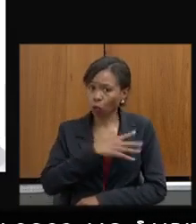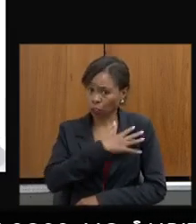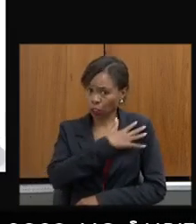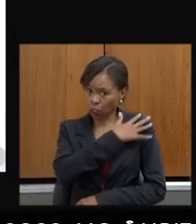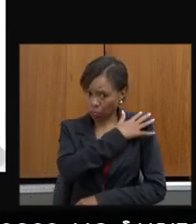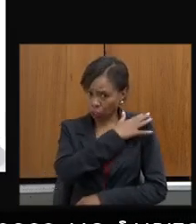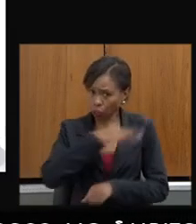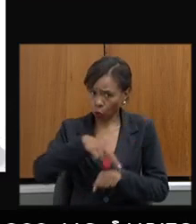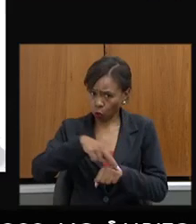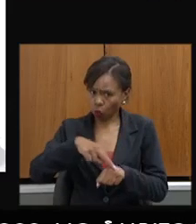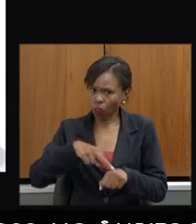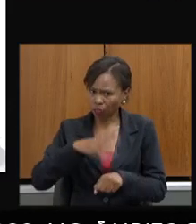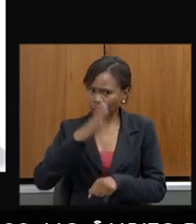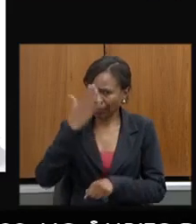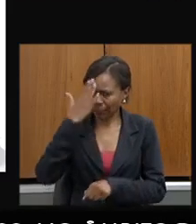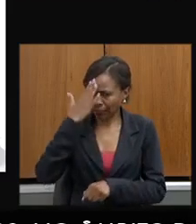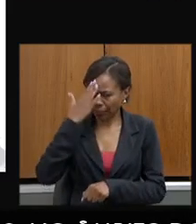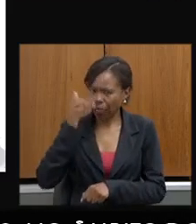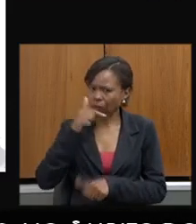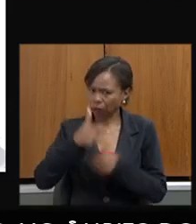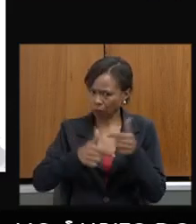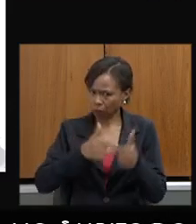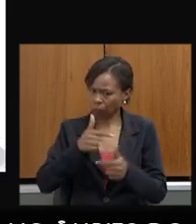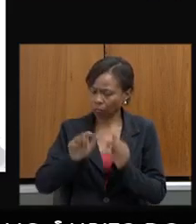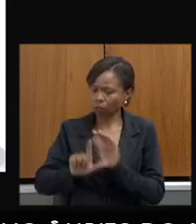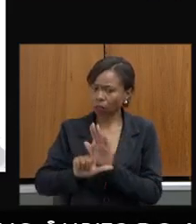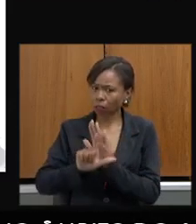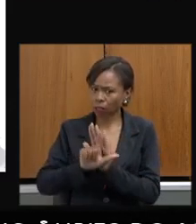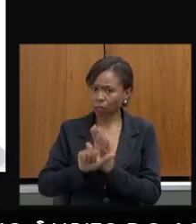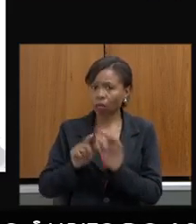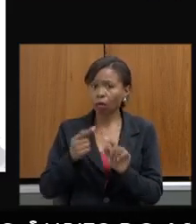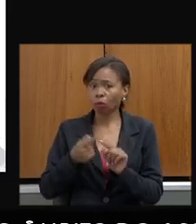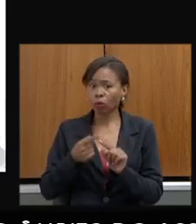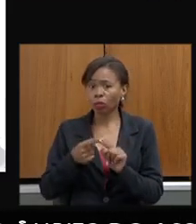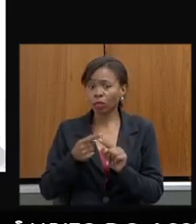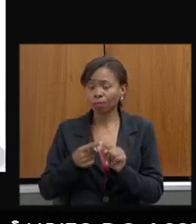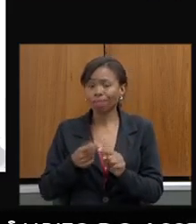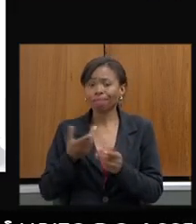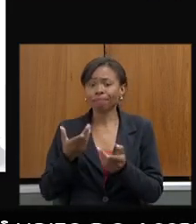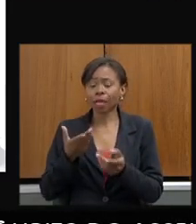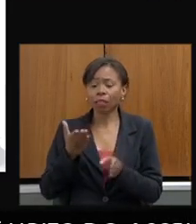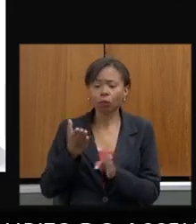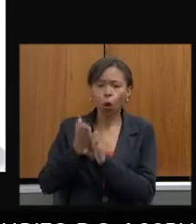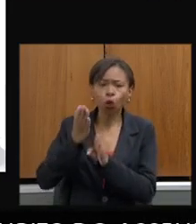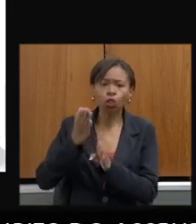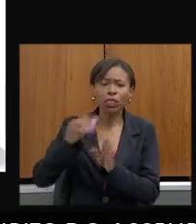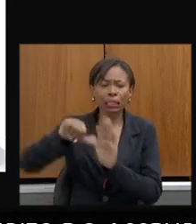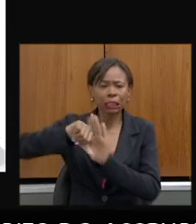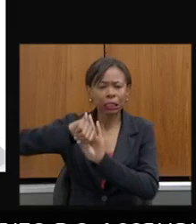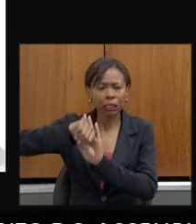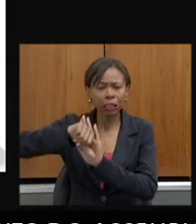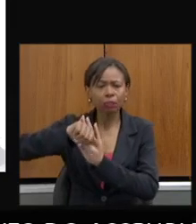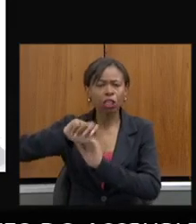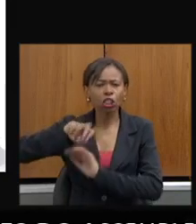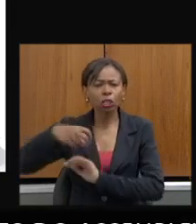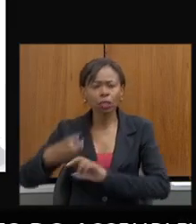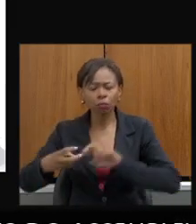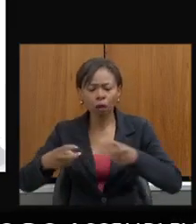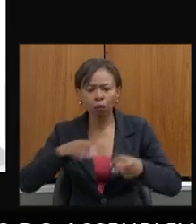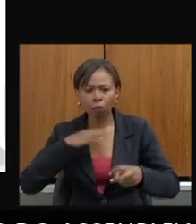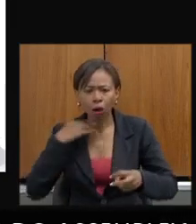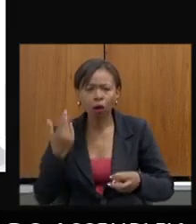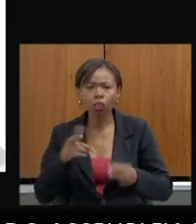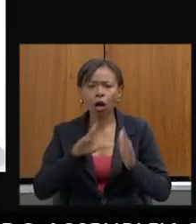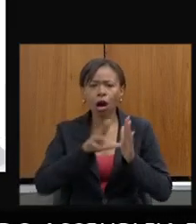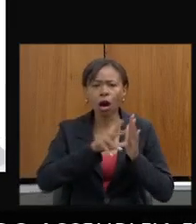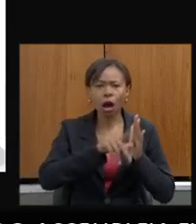aí a elucidação de outros crimes como aqueles que resultam morte como latrocínio lesão corporal seguida de morte